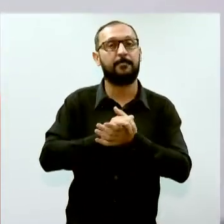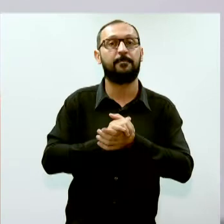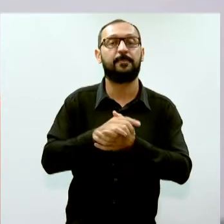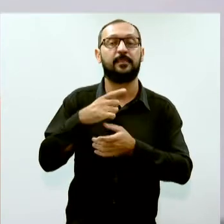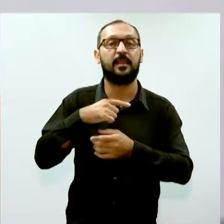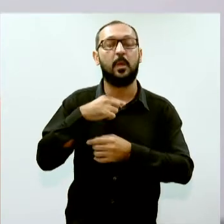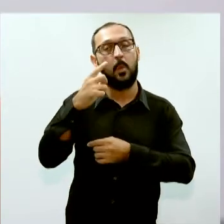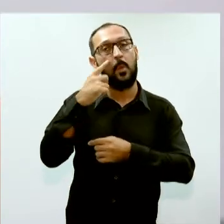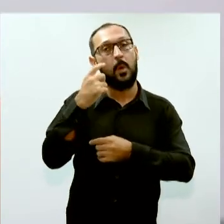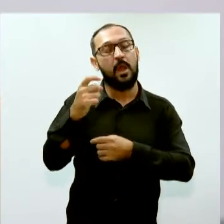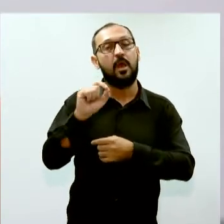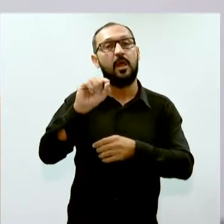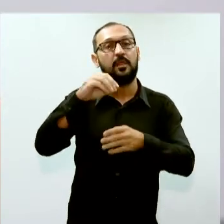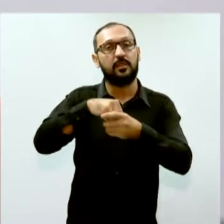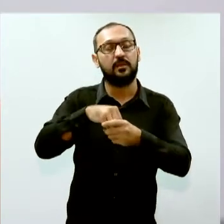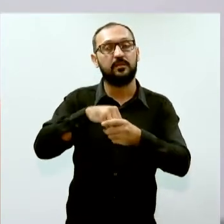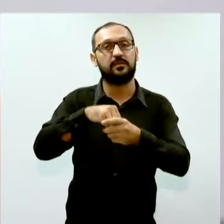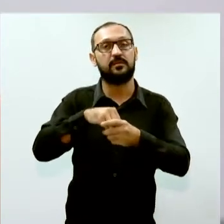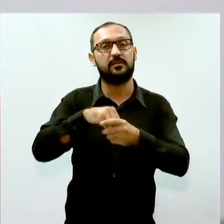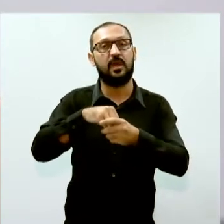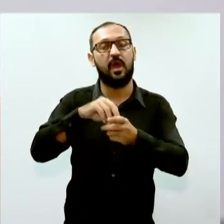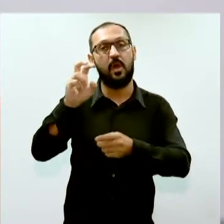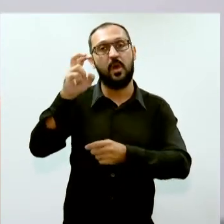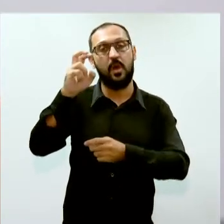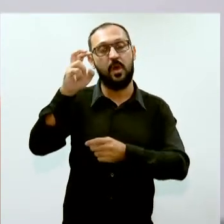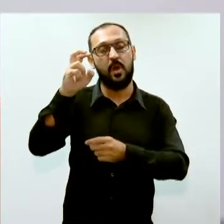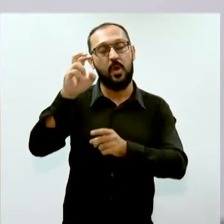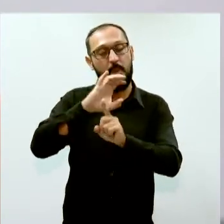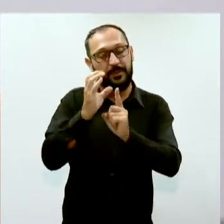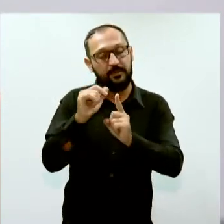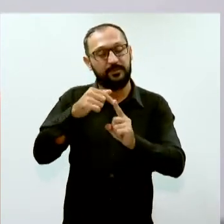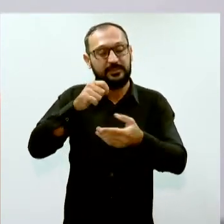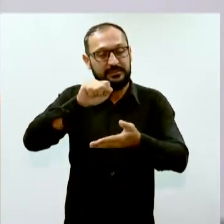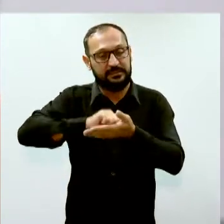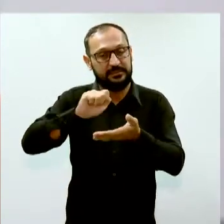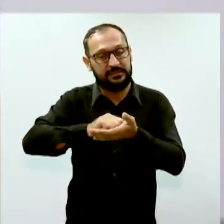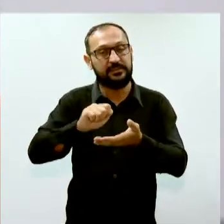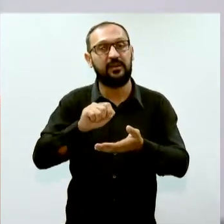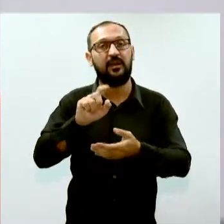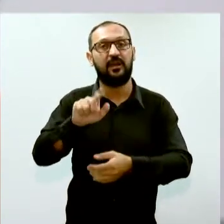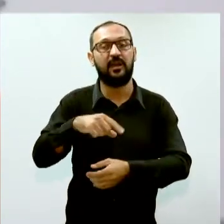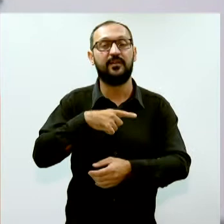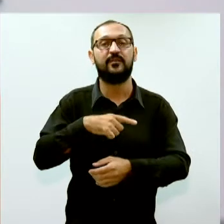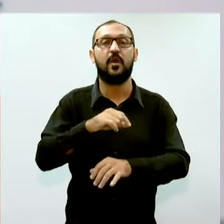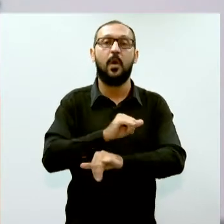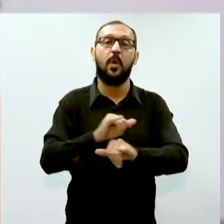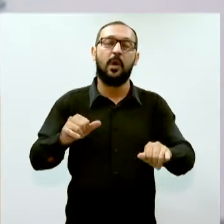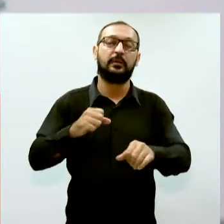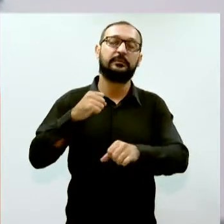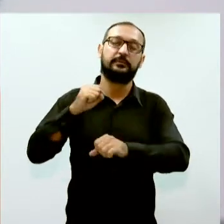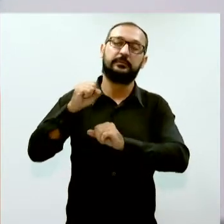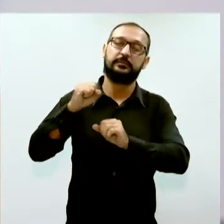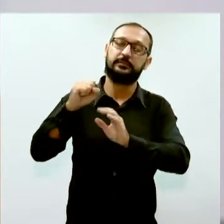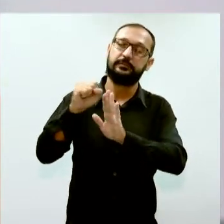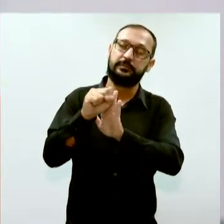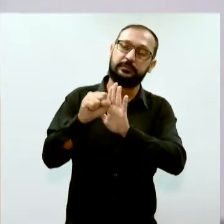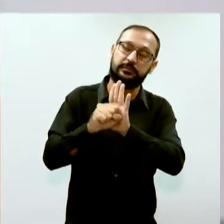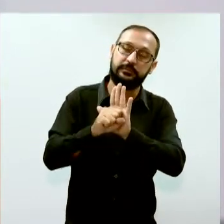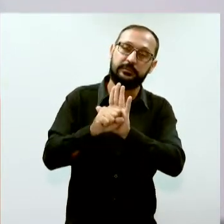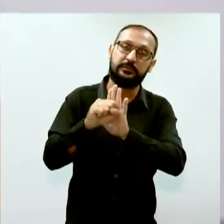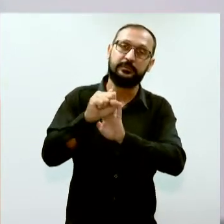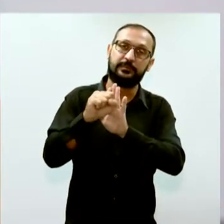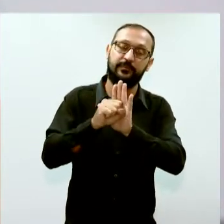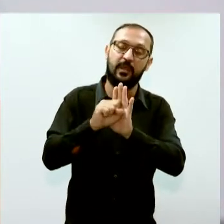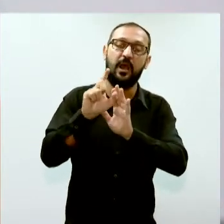gera um interesse na comunidade, porque tudo que está registrado ali, ele foi transmitido ao longo dos séculos